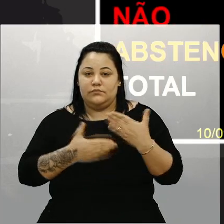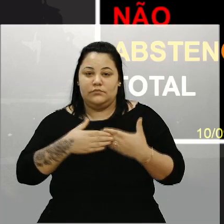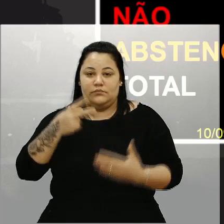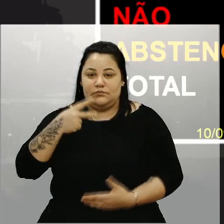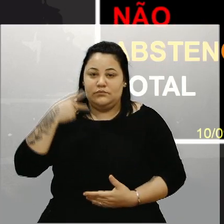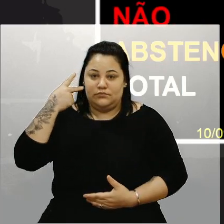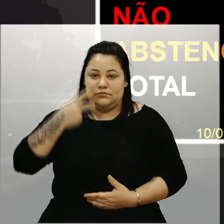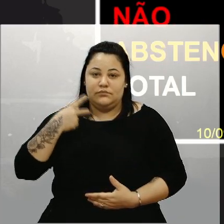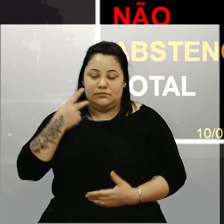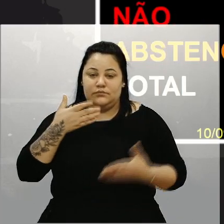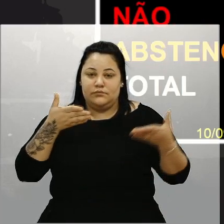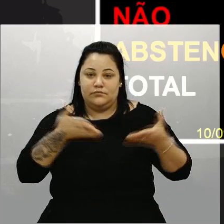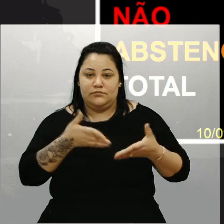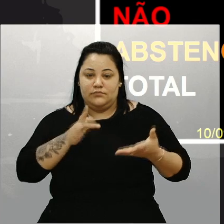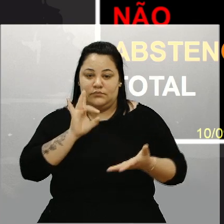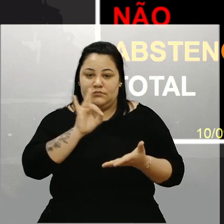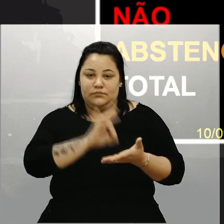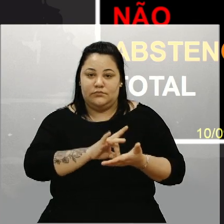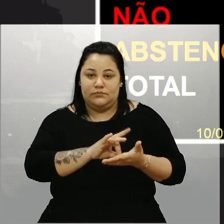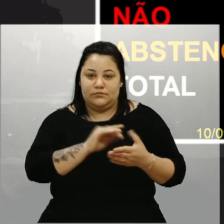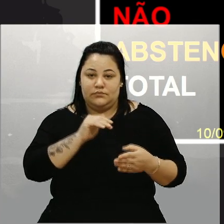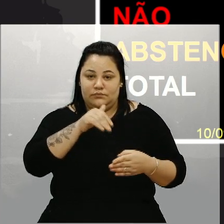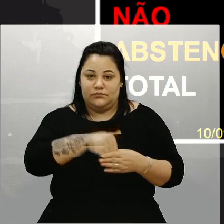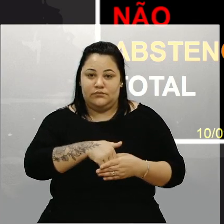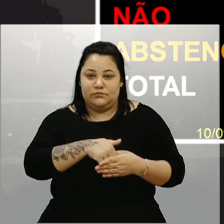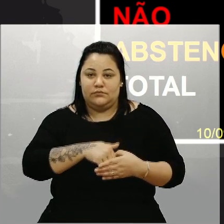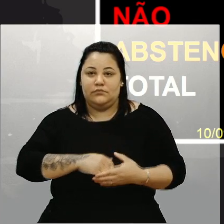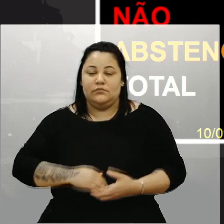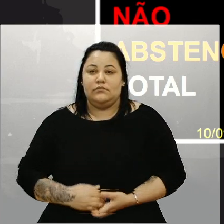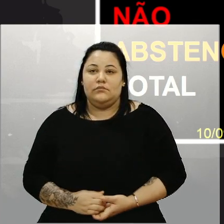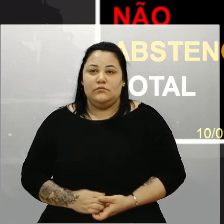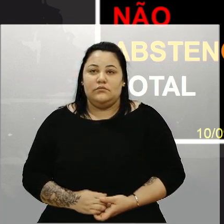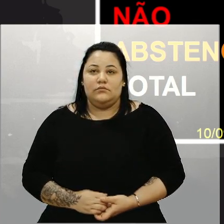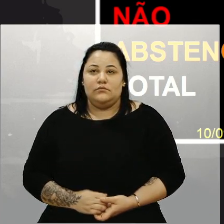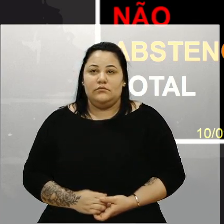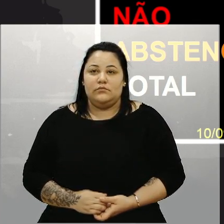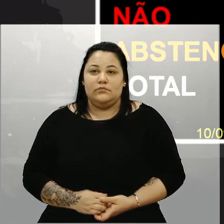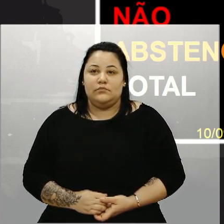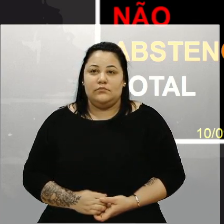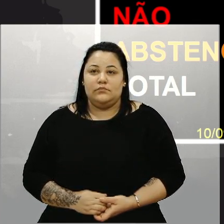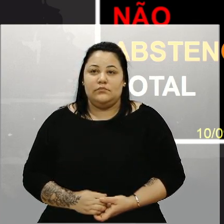vereadores que, a partir de agora, registrem os seus votos.